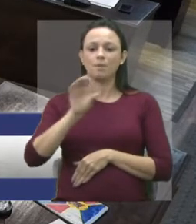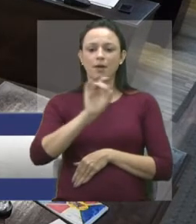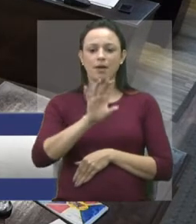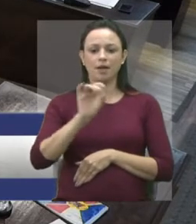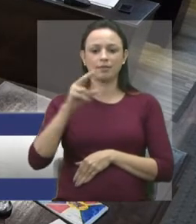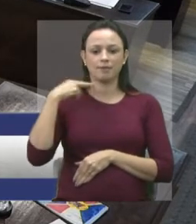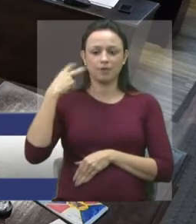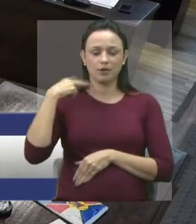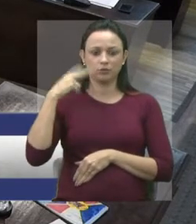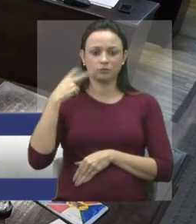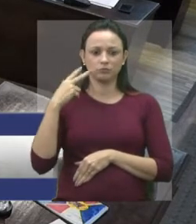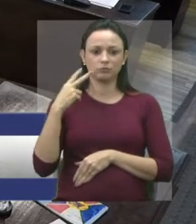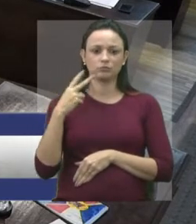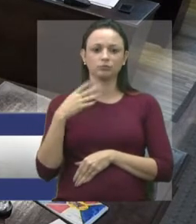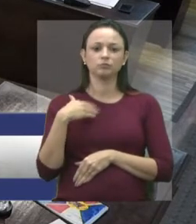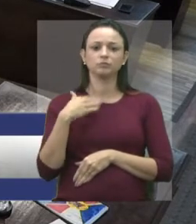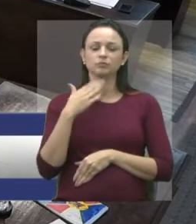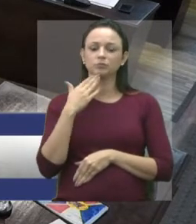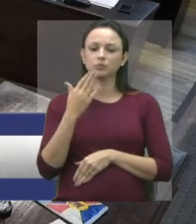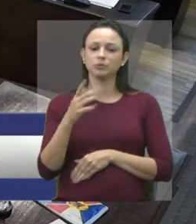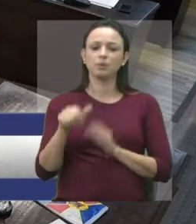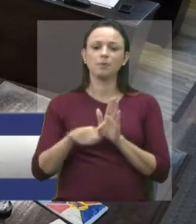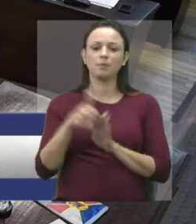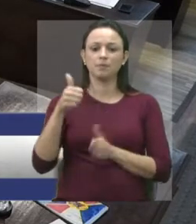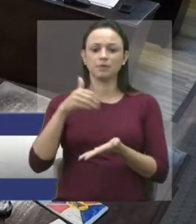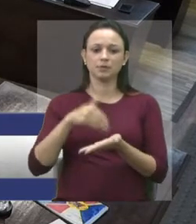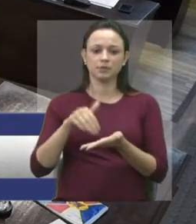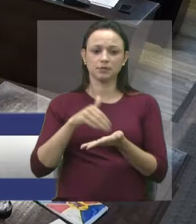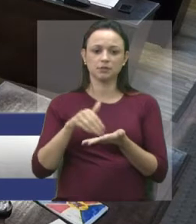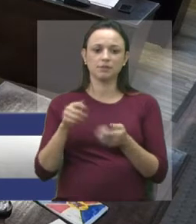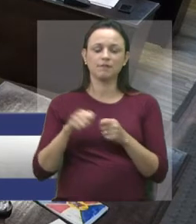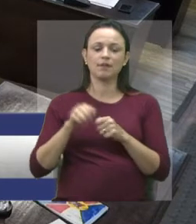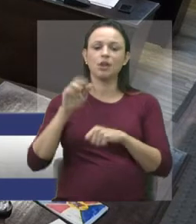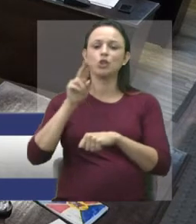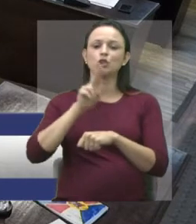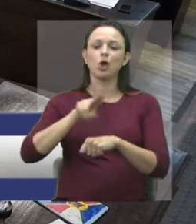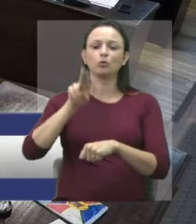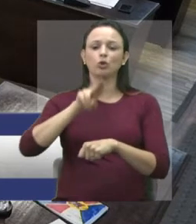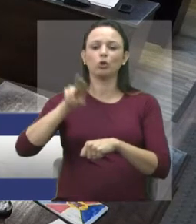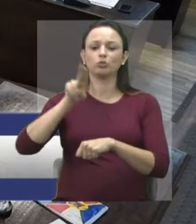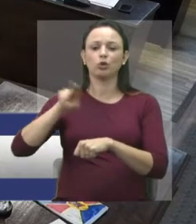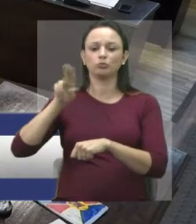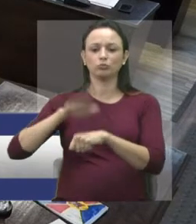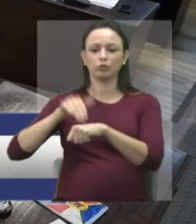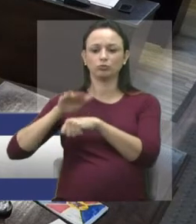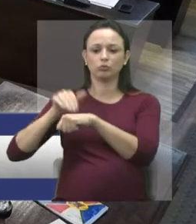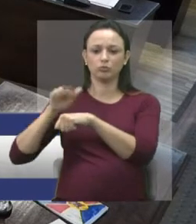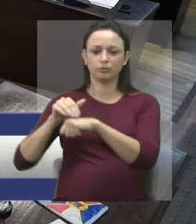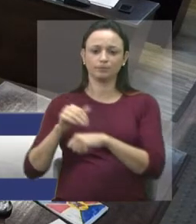Eu solicito ao primeiro secretário que faça a chamada dos senhores vereadores, por favor.